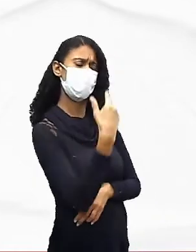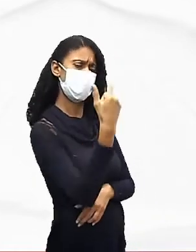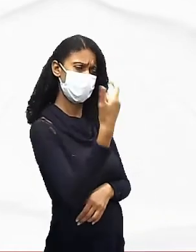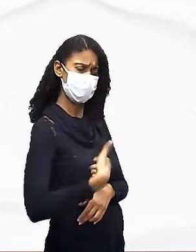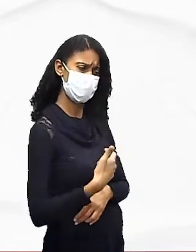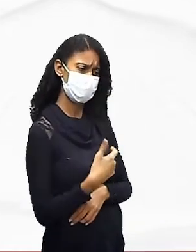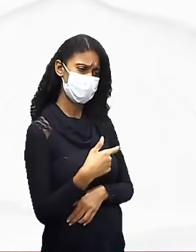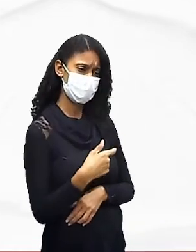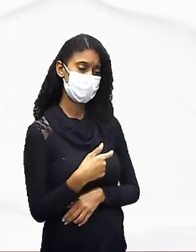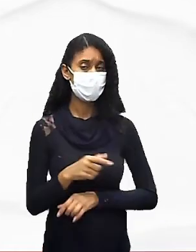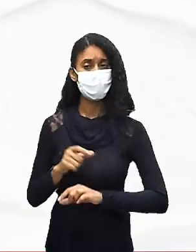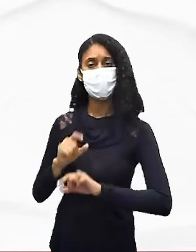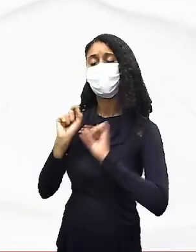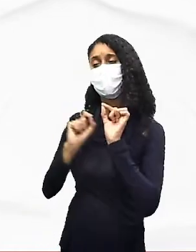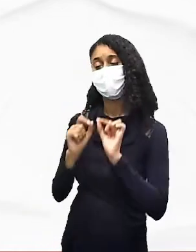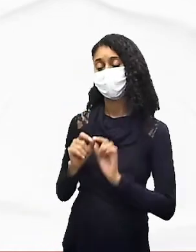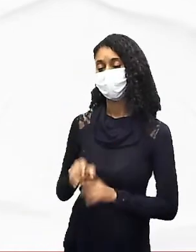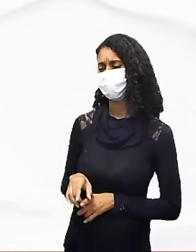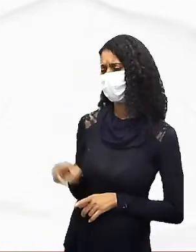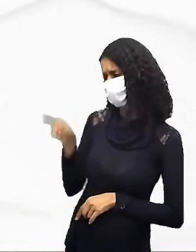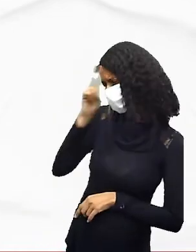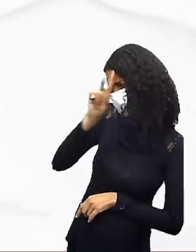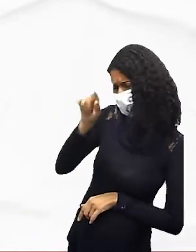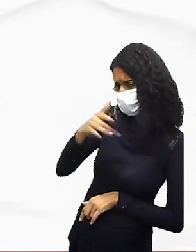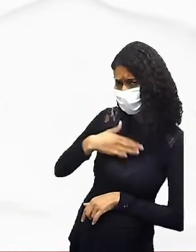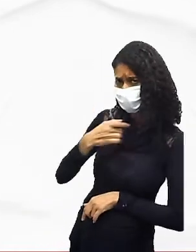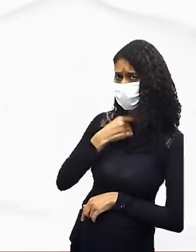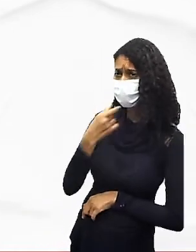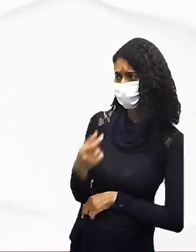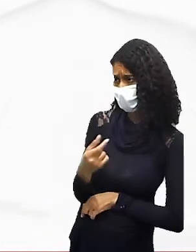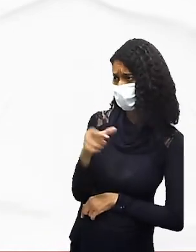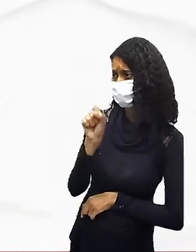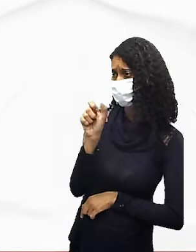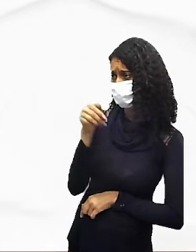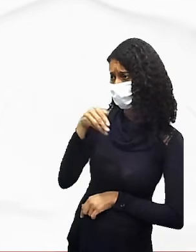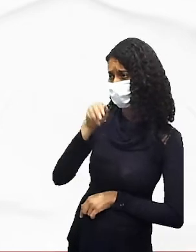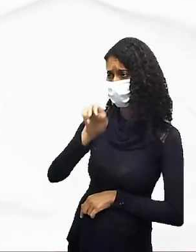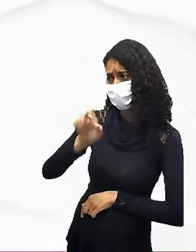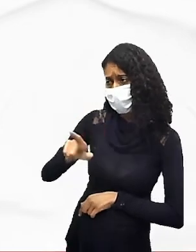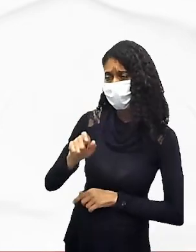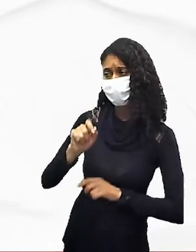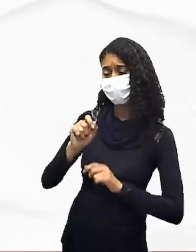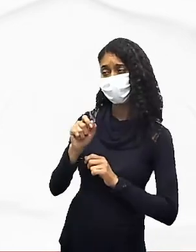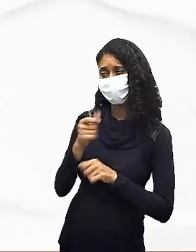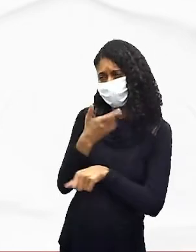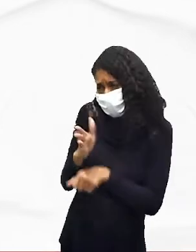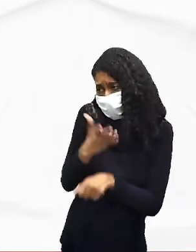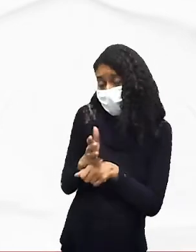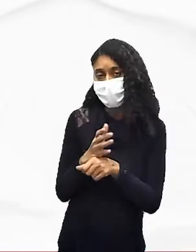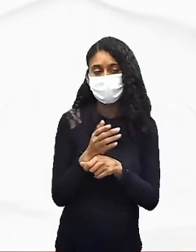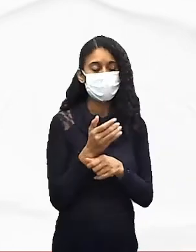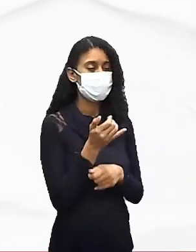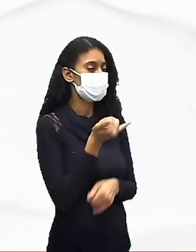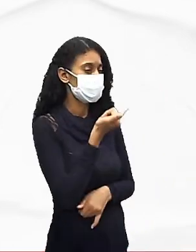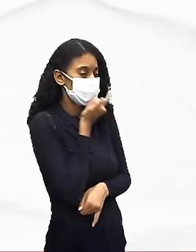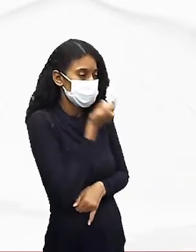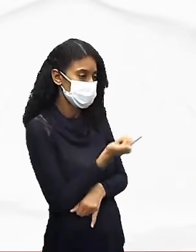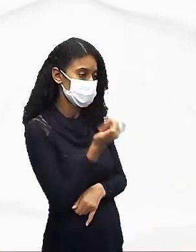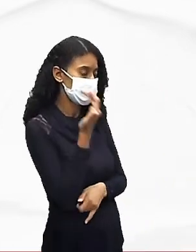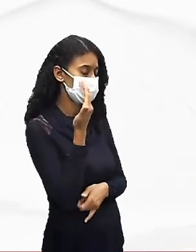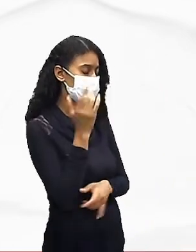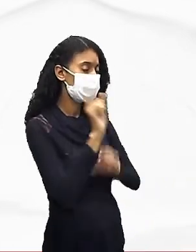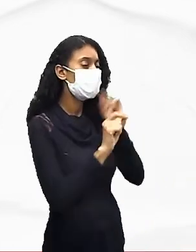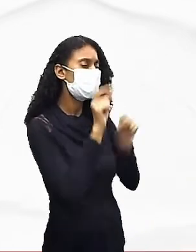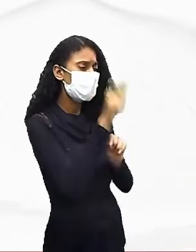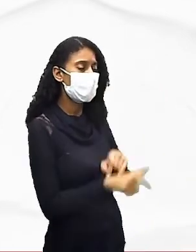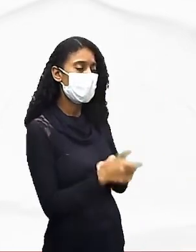da minha voz, seu Samuel? Faça um esforço. Lamento muito, minha senhora, mas não me lembro. Pode dizer de quem se trata?